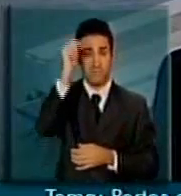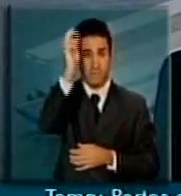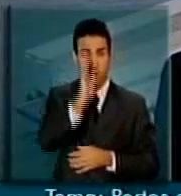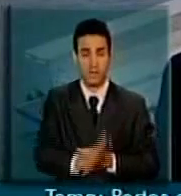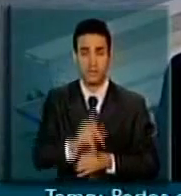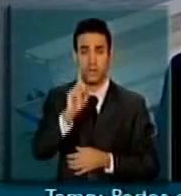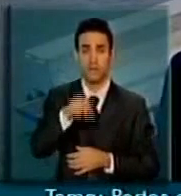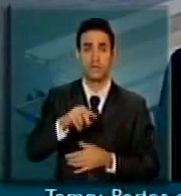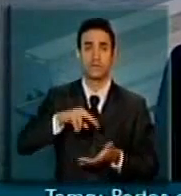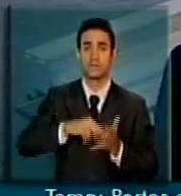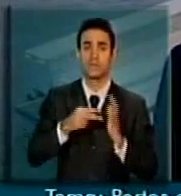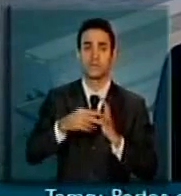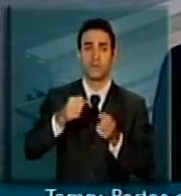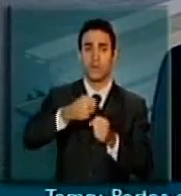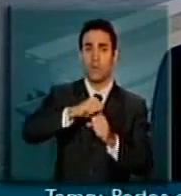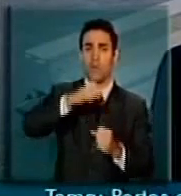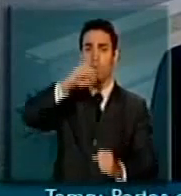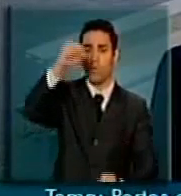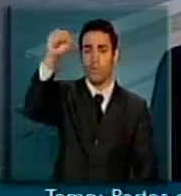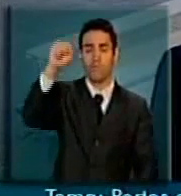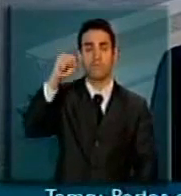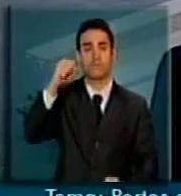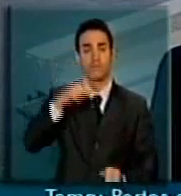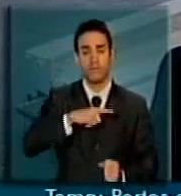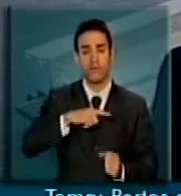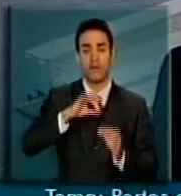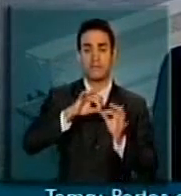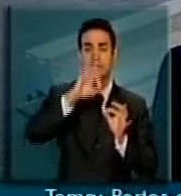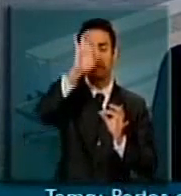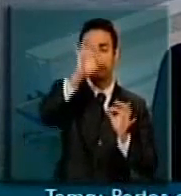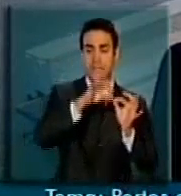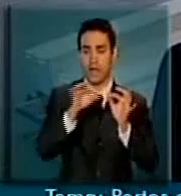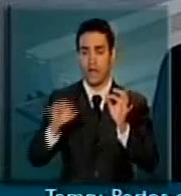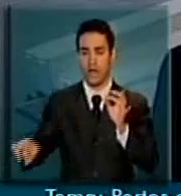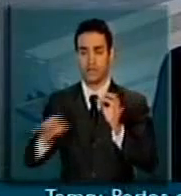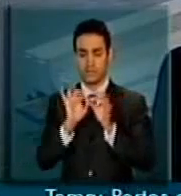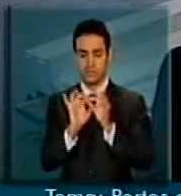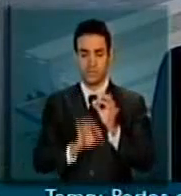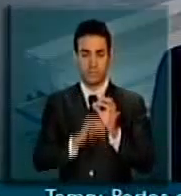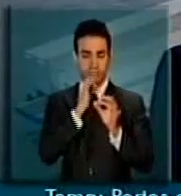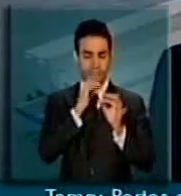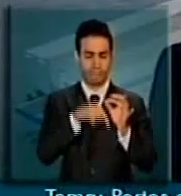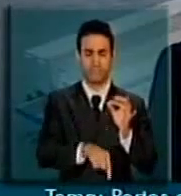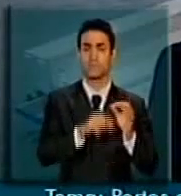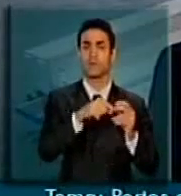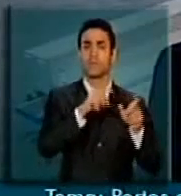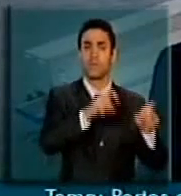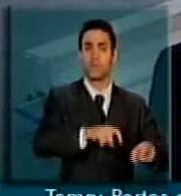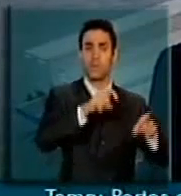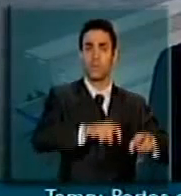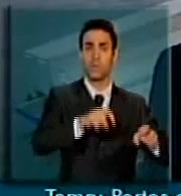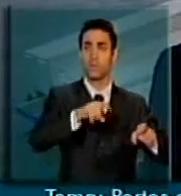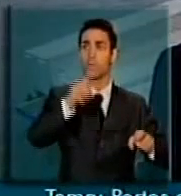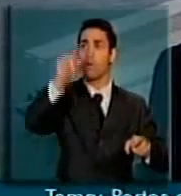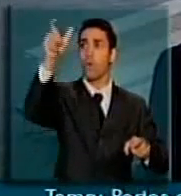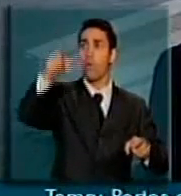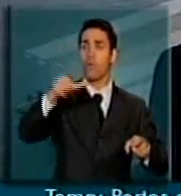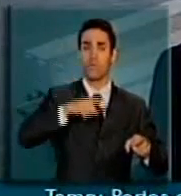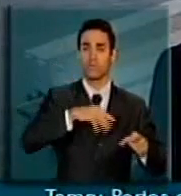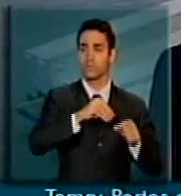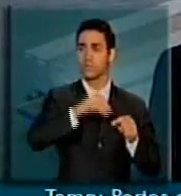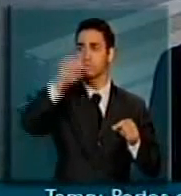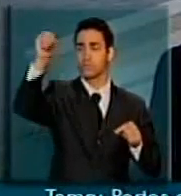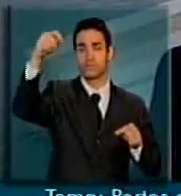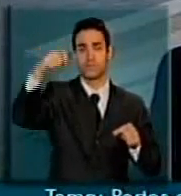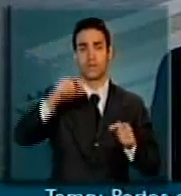abissal por consequência, são as distâncias entre a produção e o consumo. Somos um país, mas ainda não destinamos